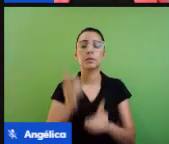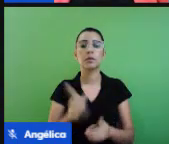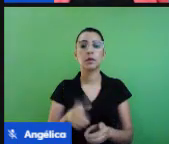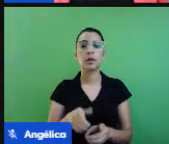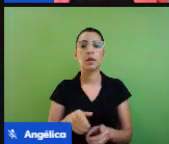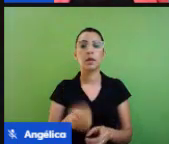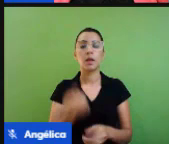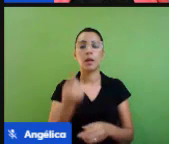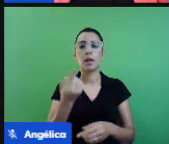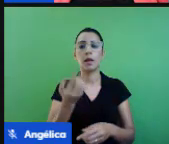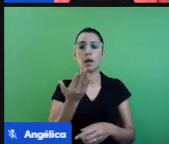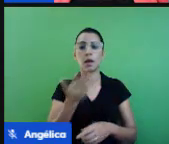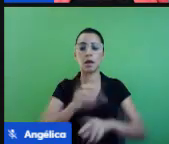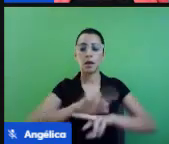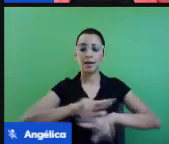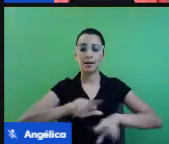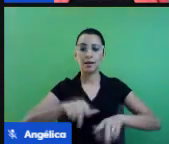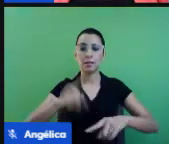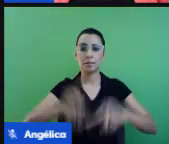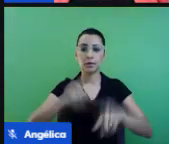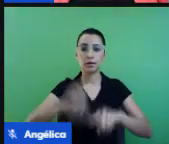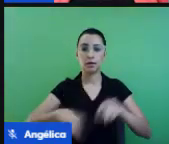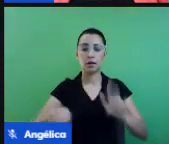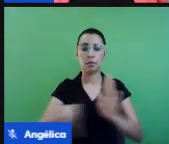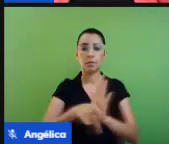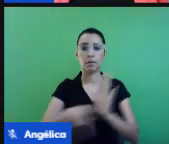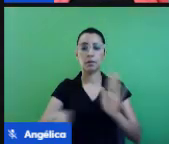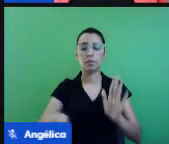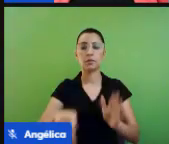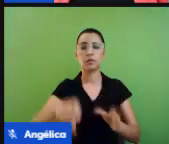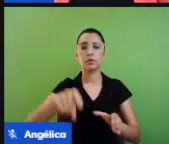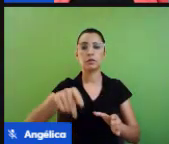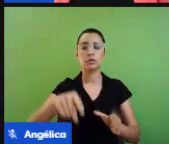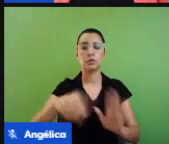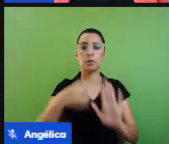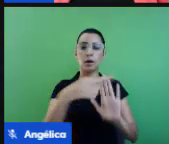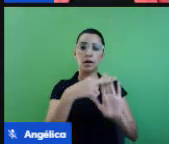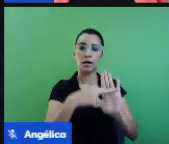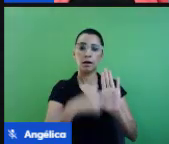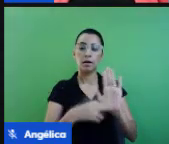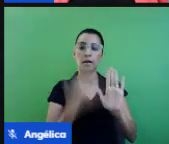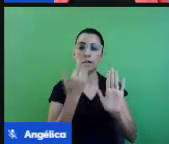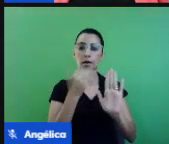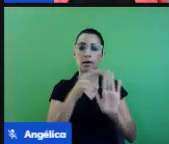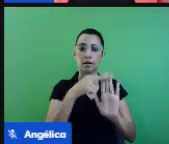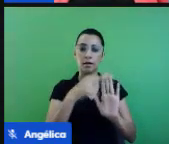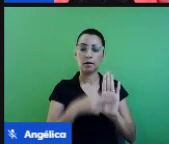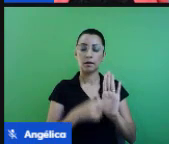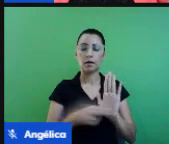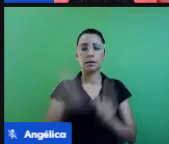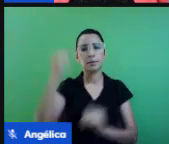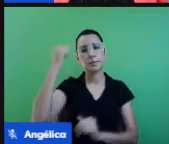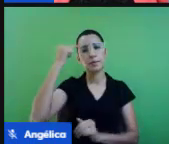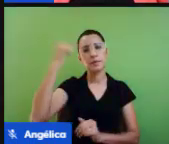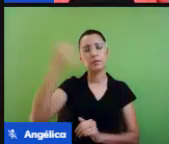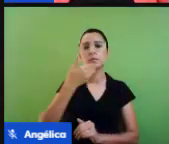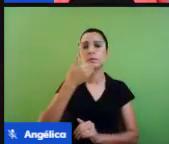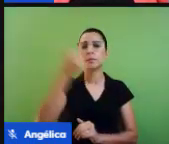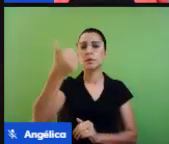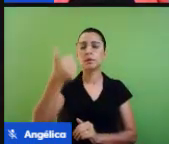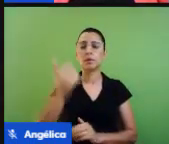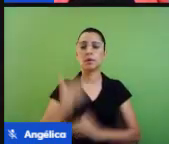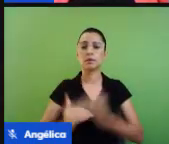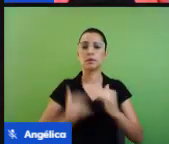aula com eles o modo de preparo, enfim, tudo pensando no melhor desenvolvimento possível